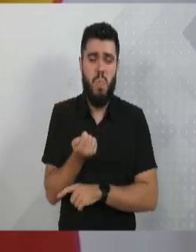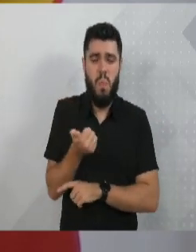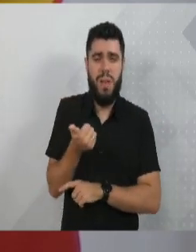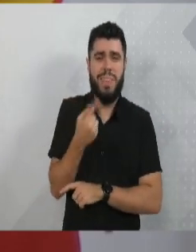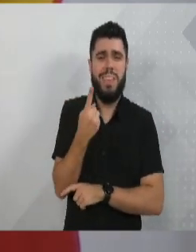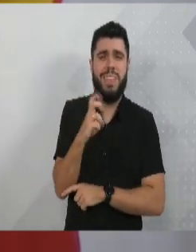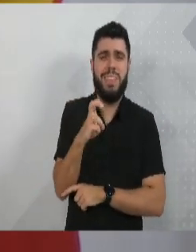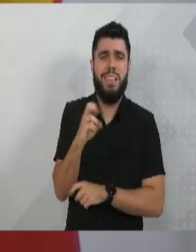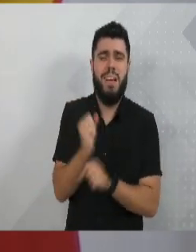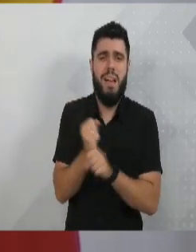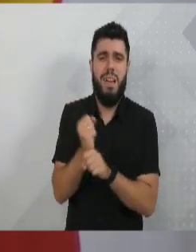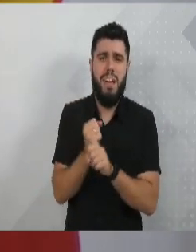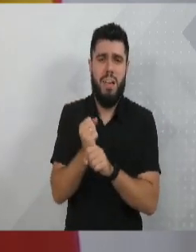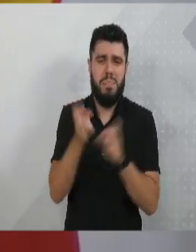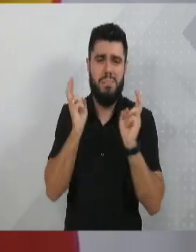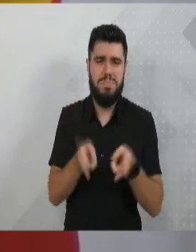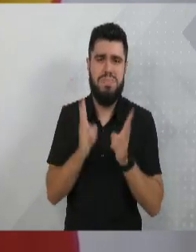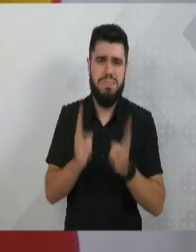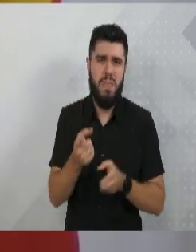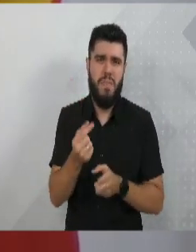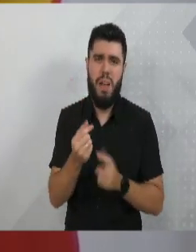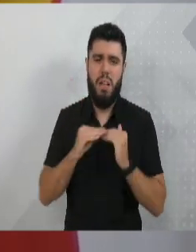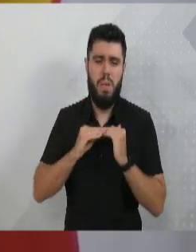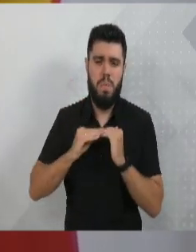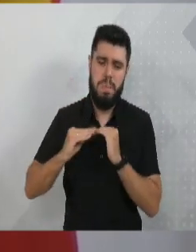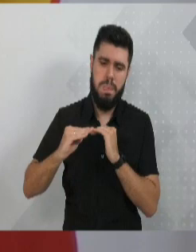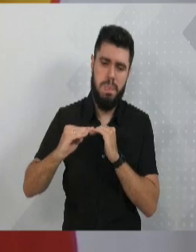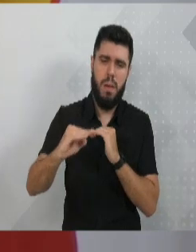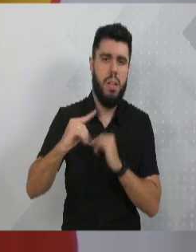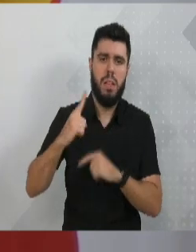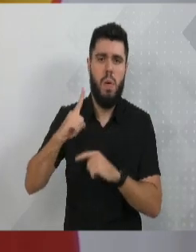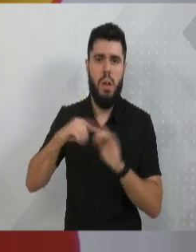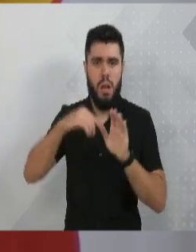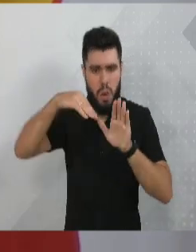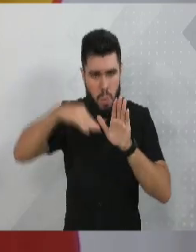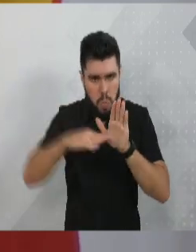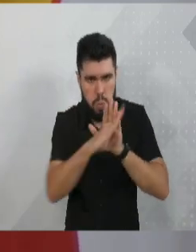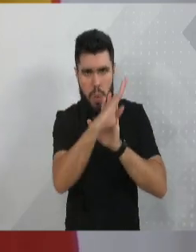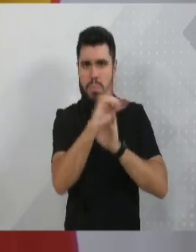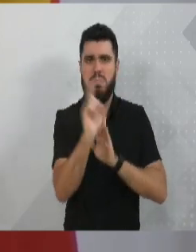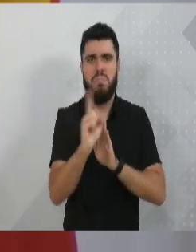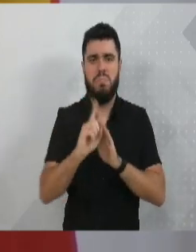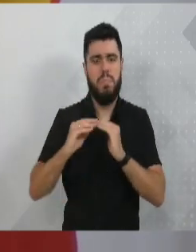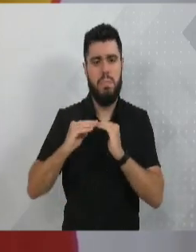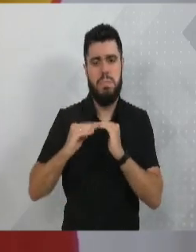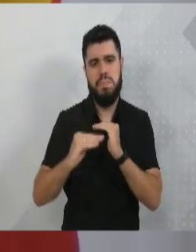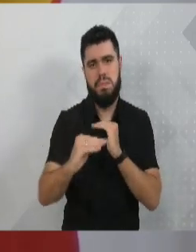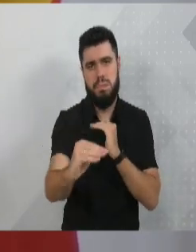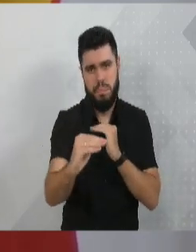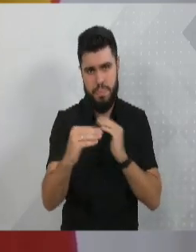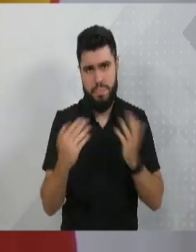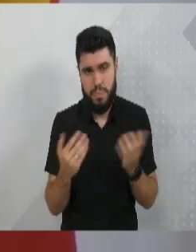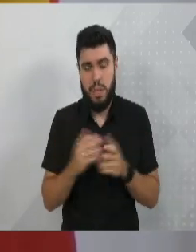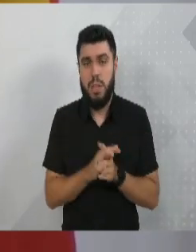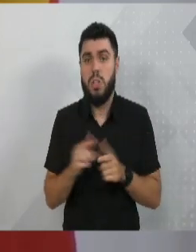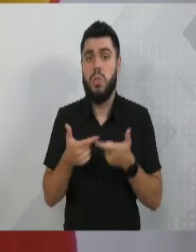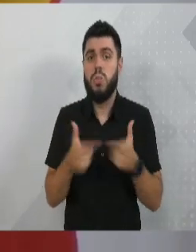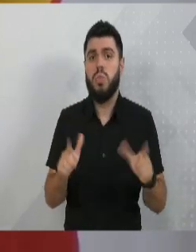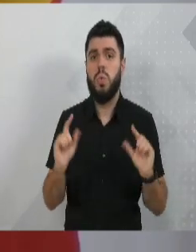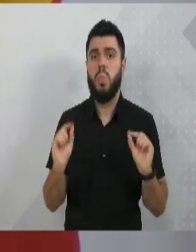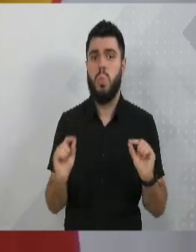15 anos com o mesmo valor tá é um inibidor de crescimento está lá e uma boa parte de sair que nós estamos levando sorte